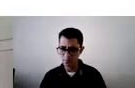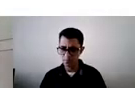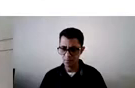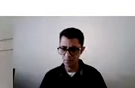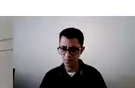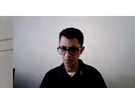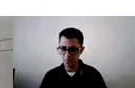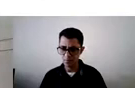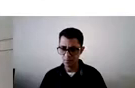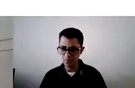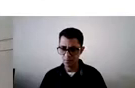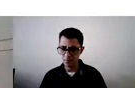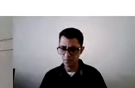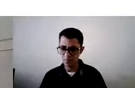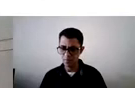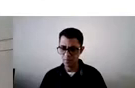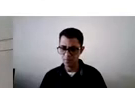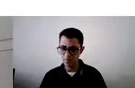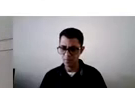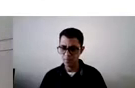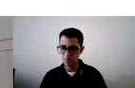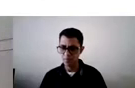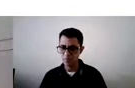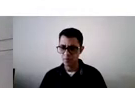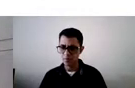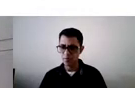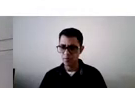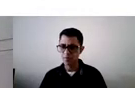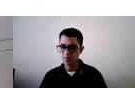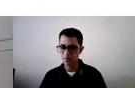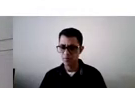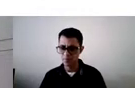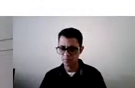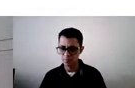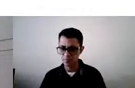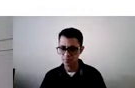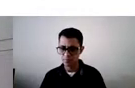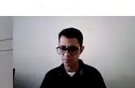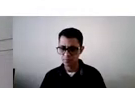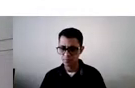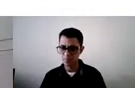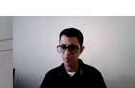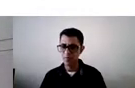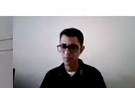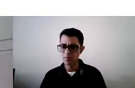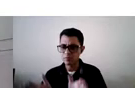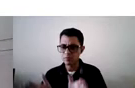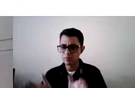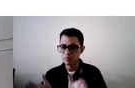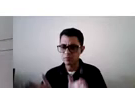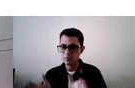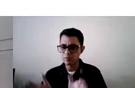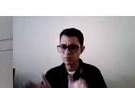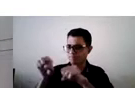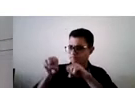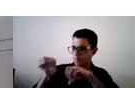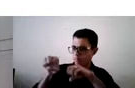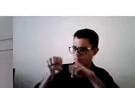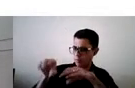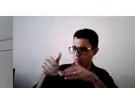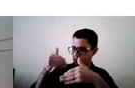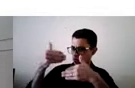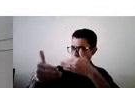Se trata de um conjunto de habilidades que, quando devidamente treinadas e